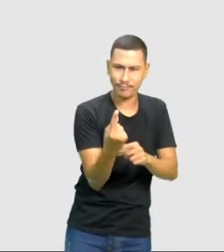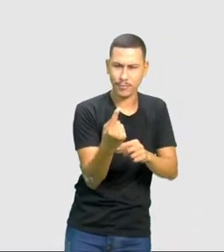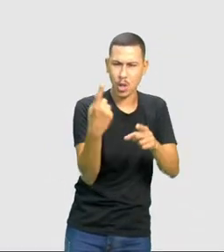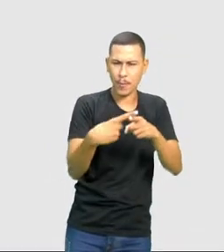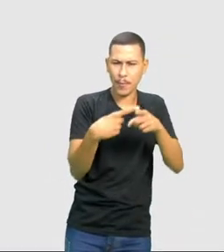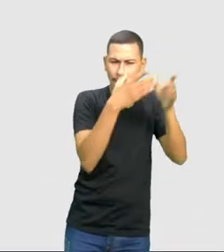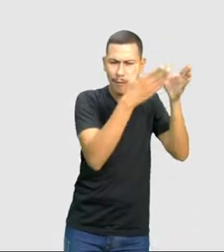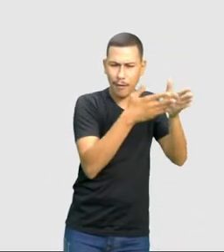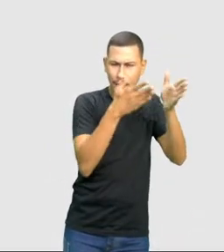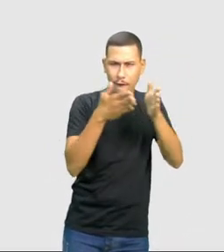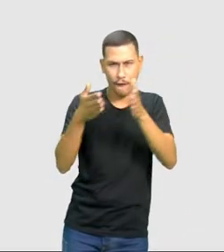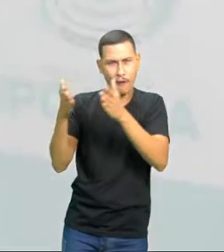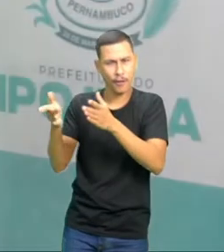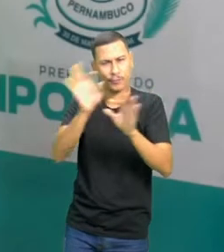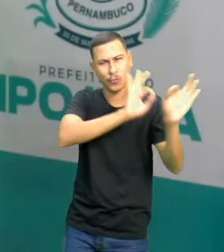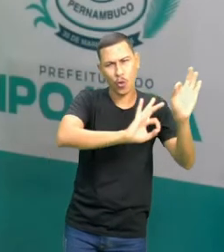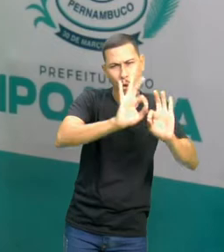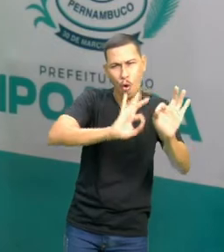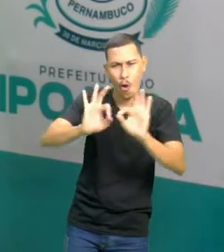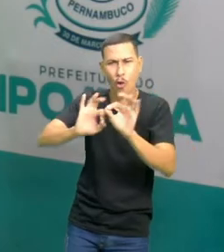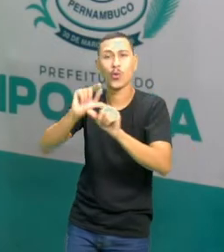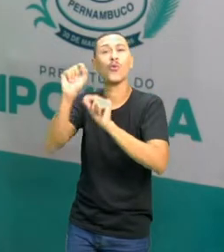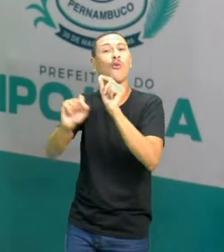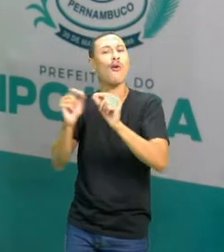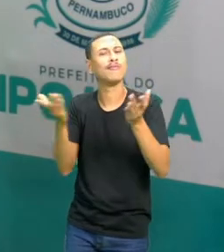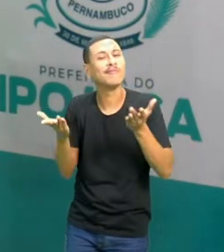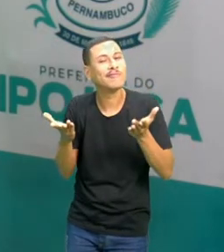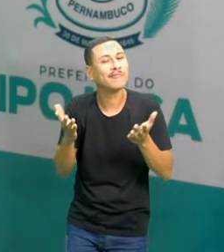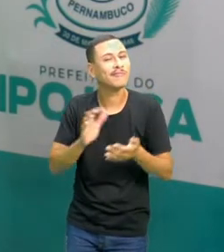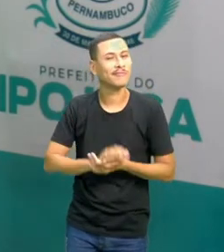que vai vir? As duas o quê?